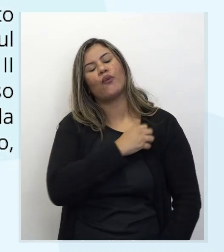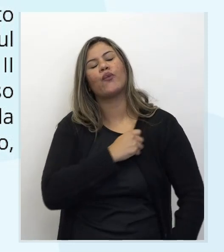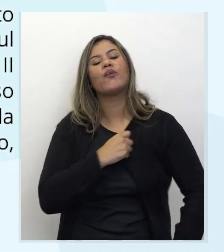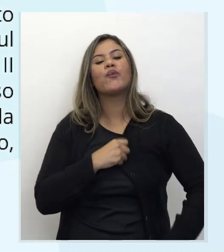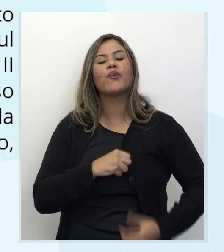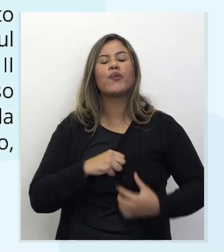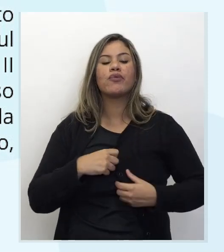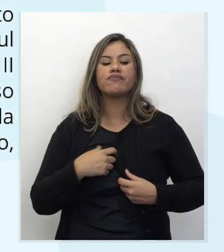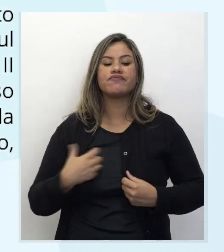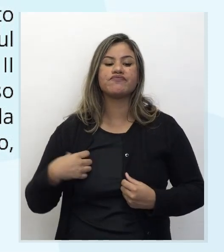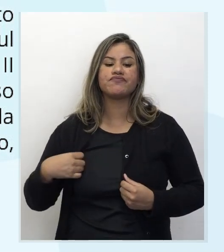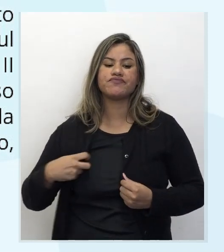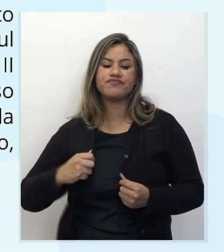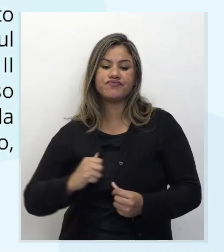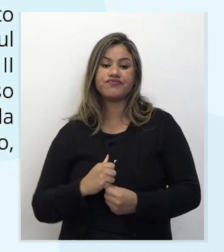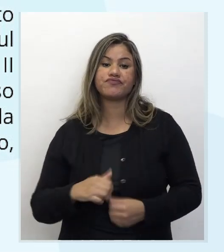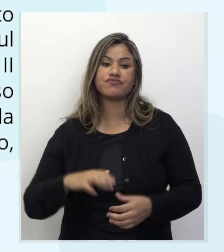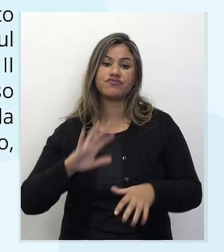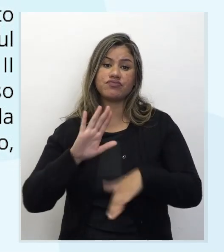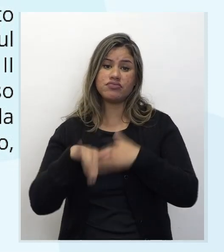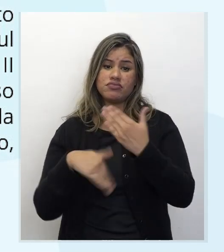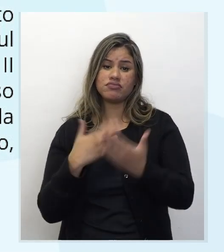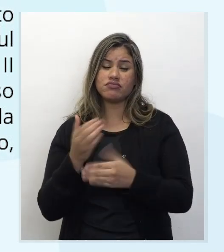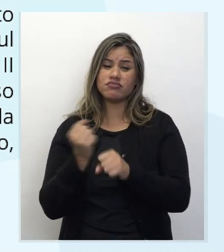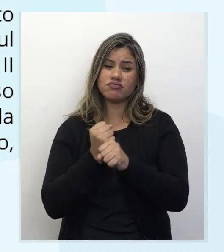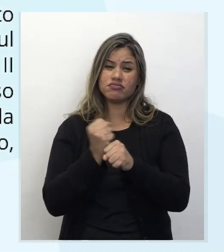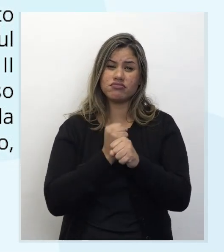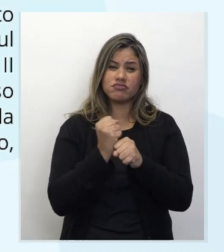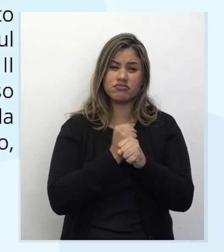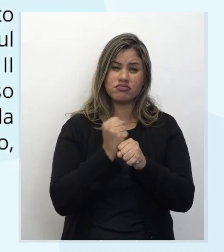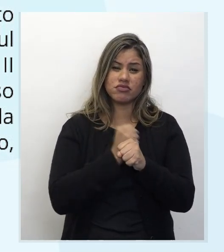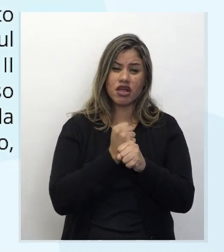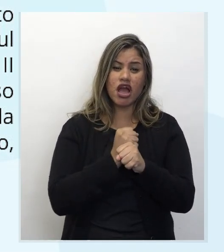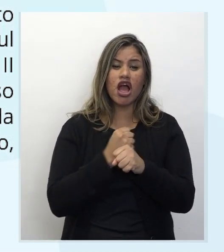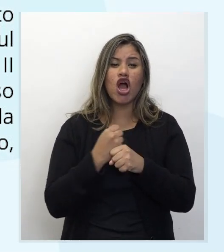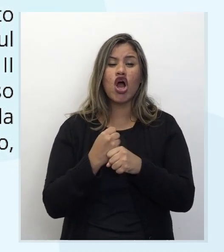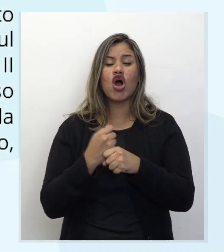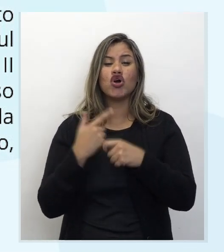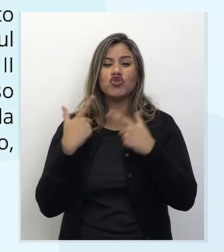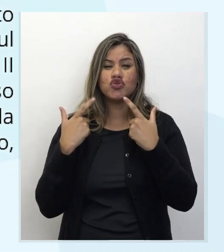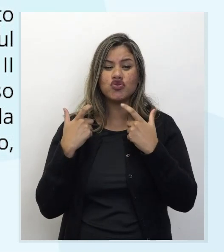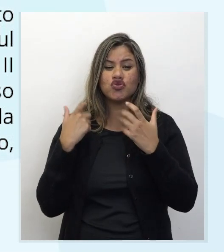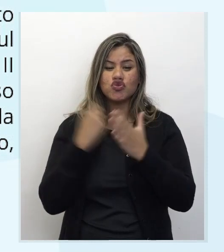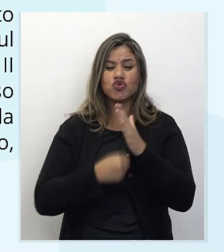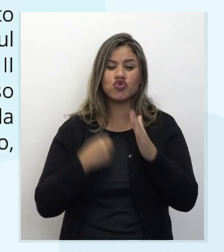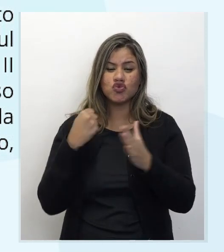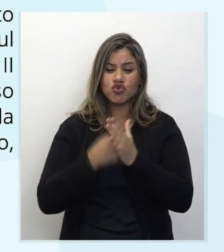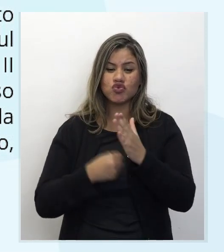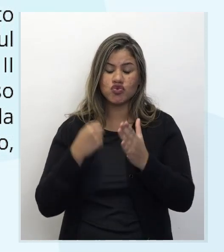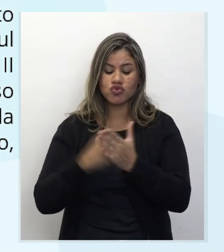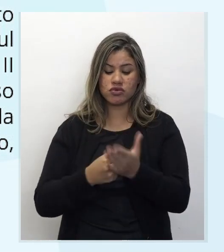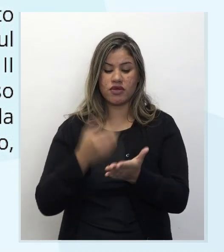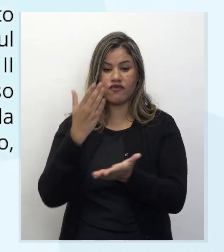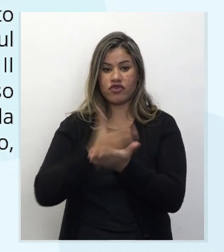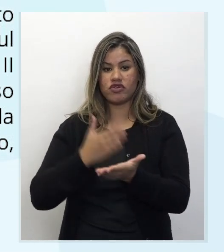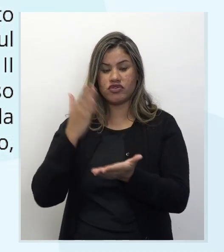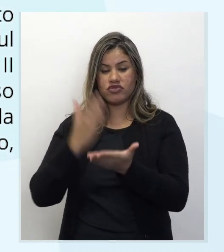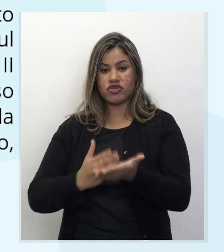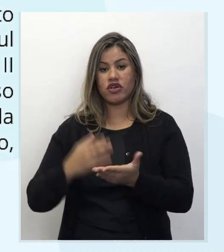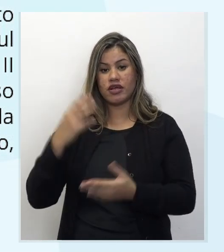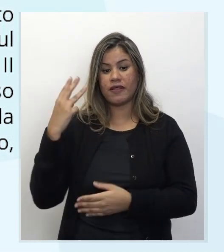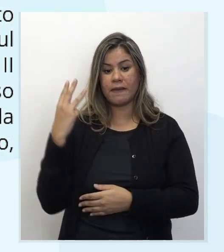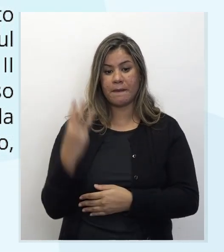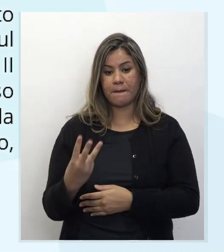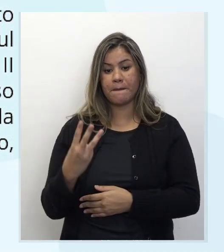Então, após décadas de lutas, o Império foi dividido em 3 reinos helenísticos, ou seja, que compartilhavam da cultura helenística, a